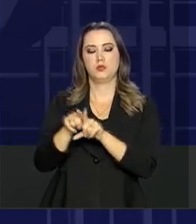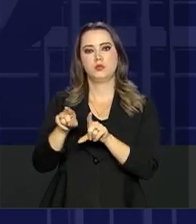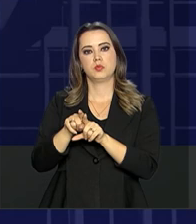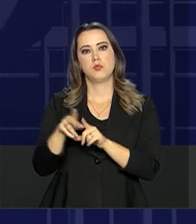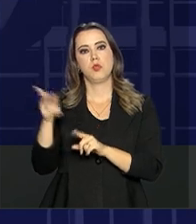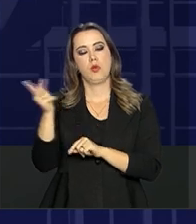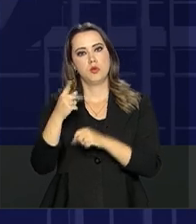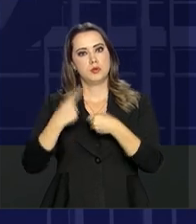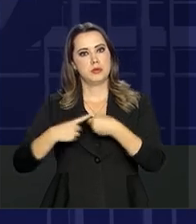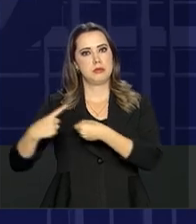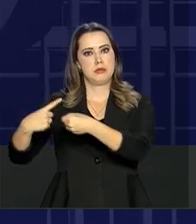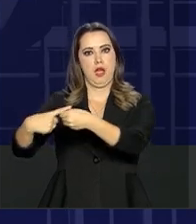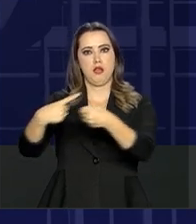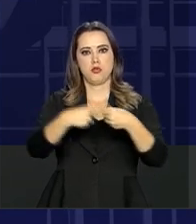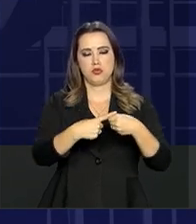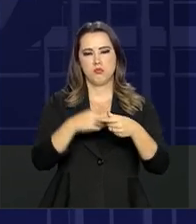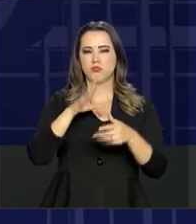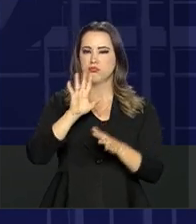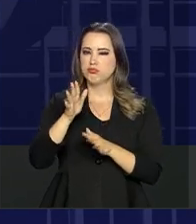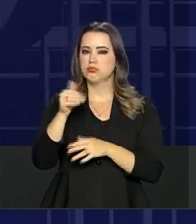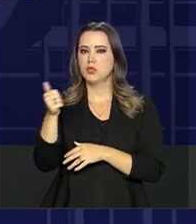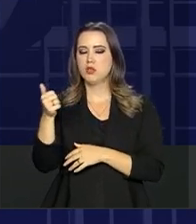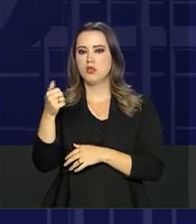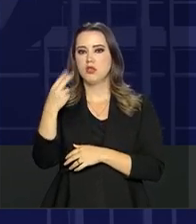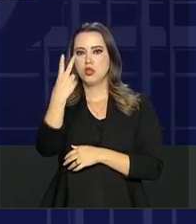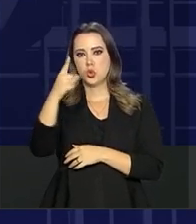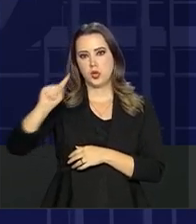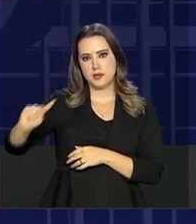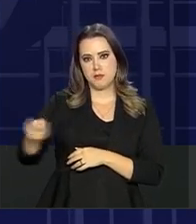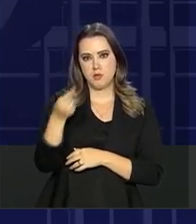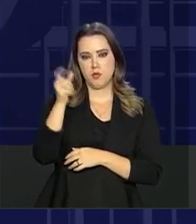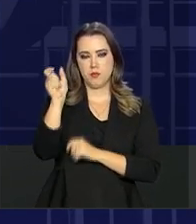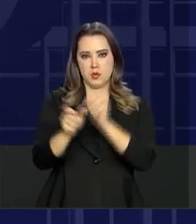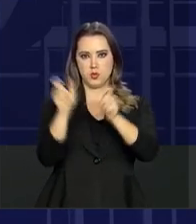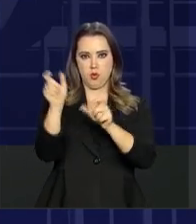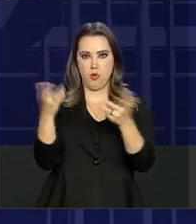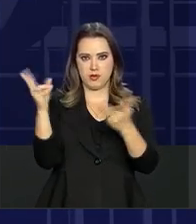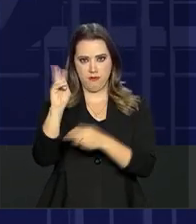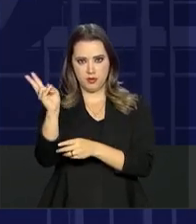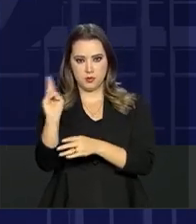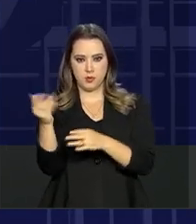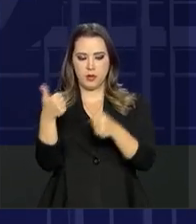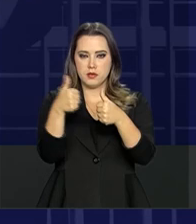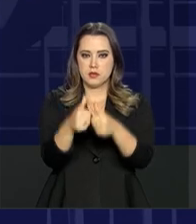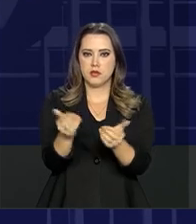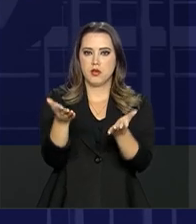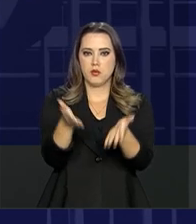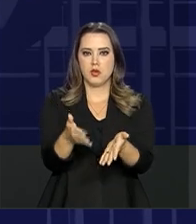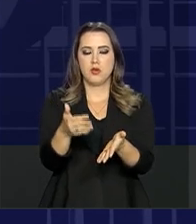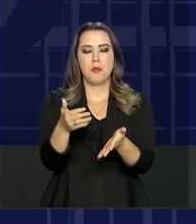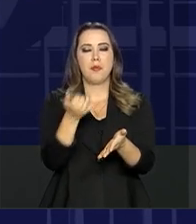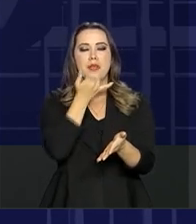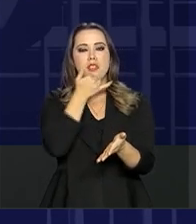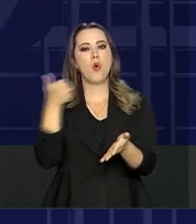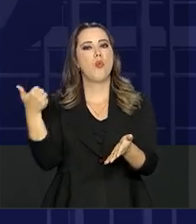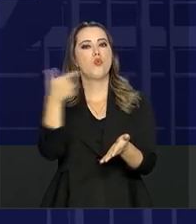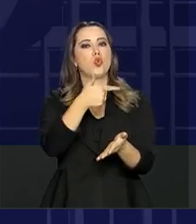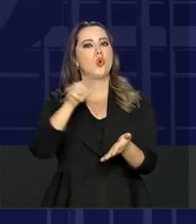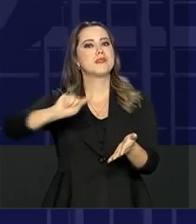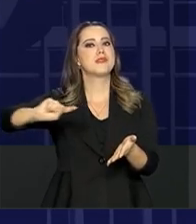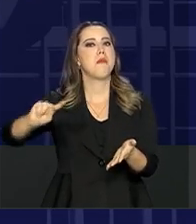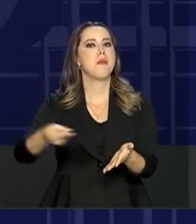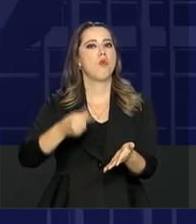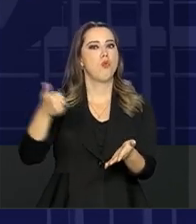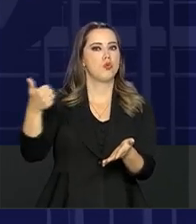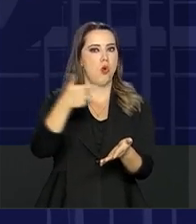Pacaraima, nós temos cerca de 12 mil venezuelanos neste momento. Destes 12 mil, nós estamos